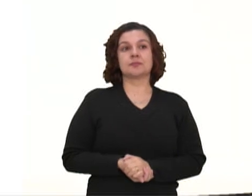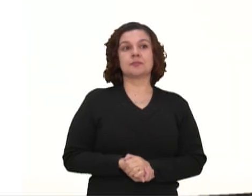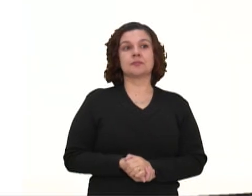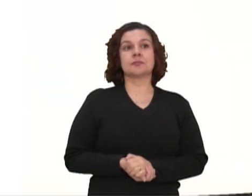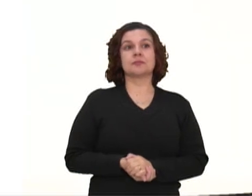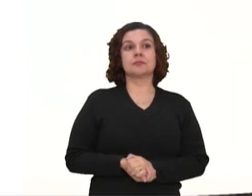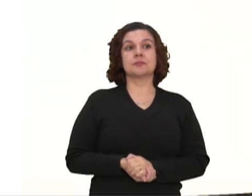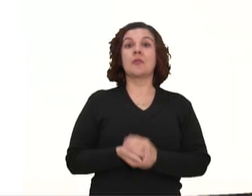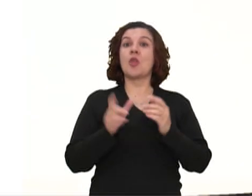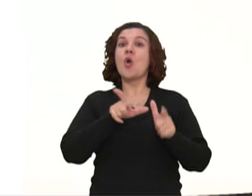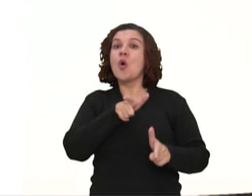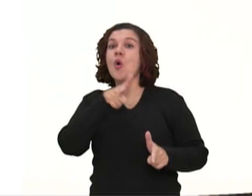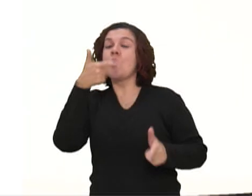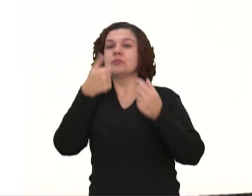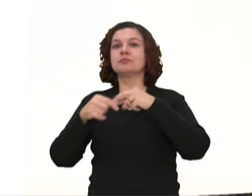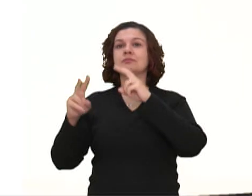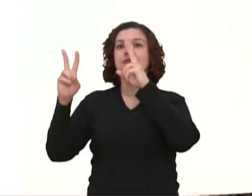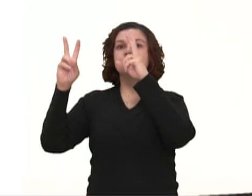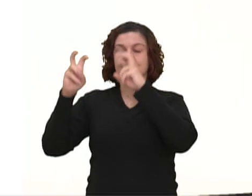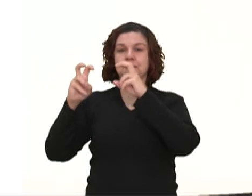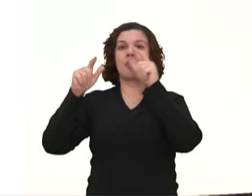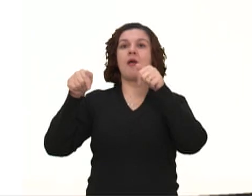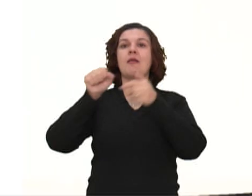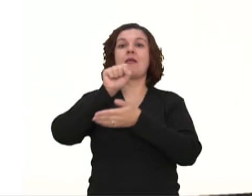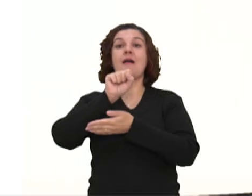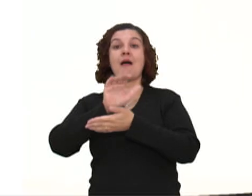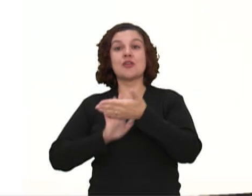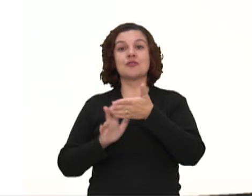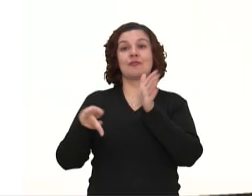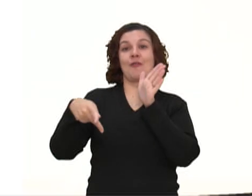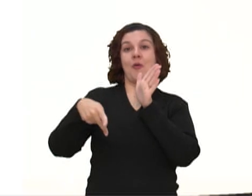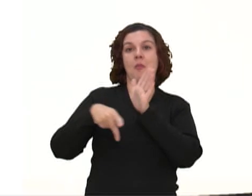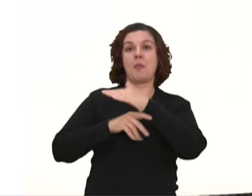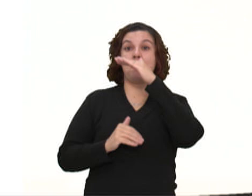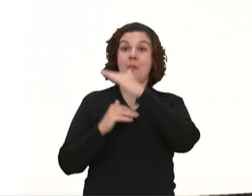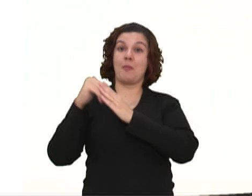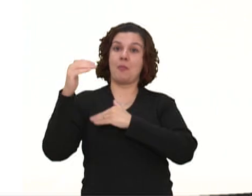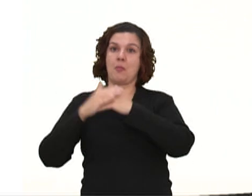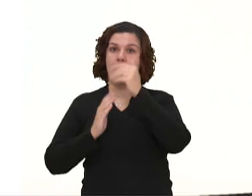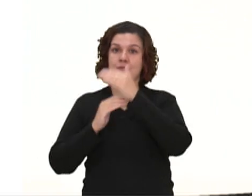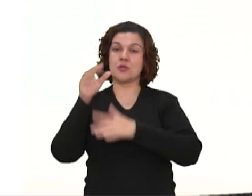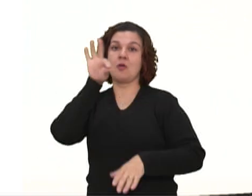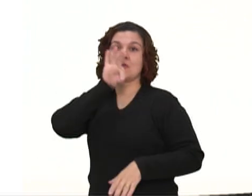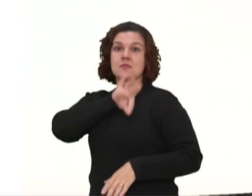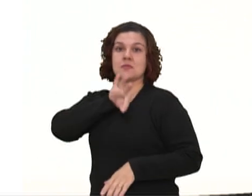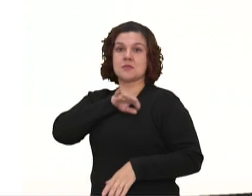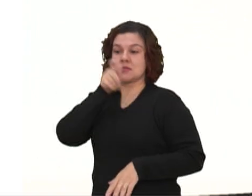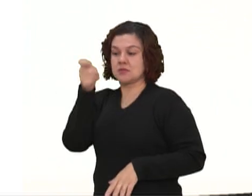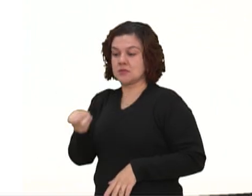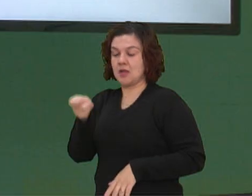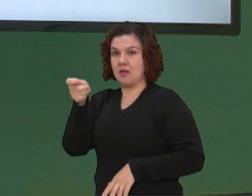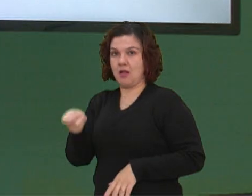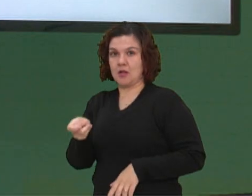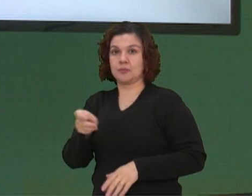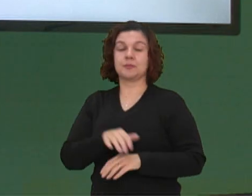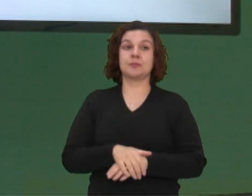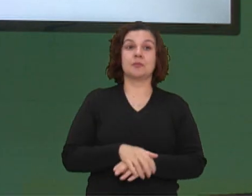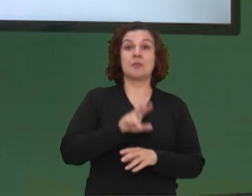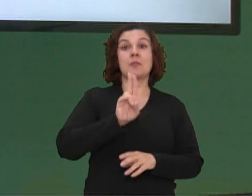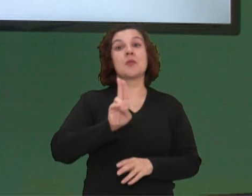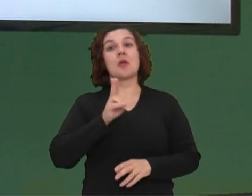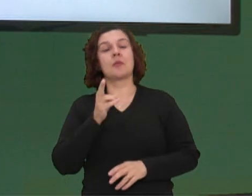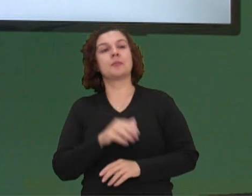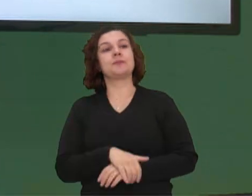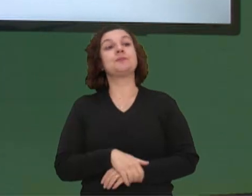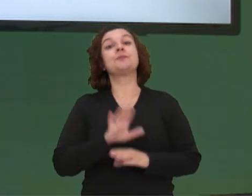Outra definição ali, atividade profissional regular, remunerada ou assalariada. Então, nós